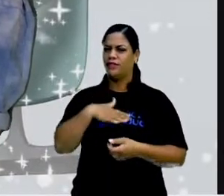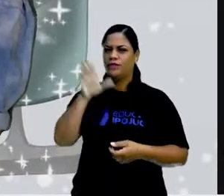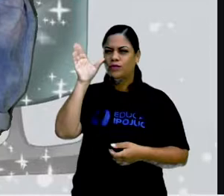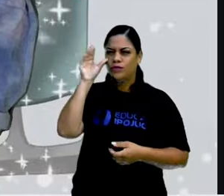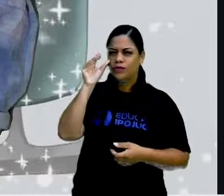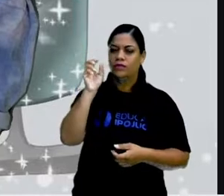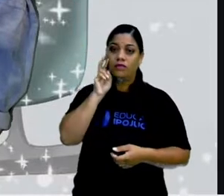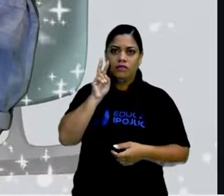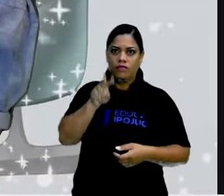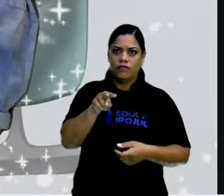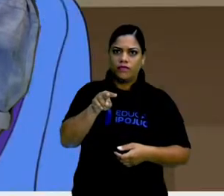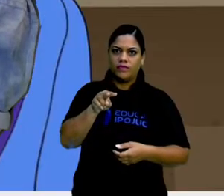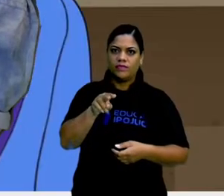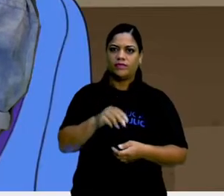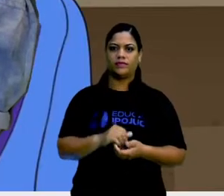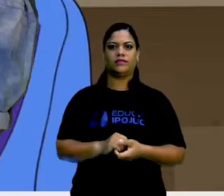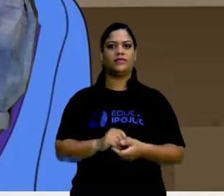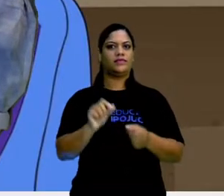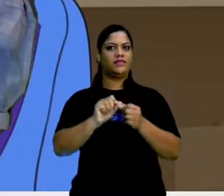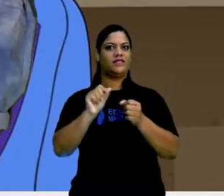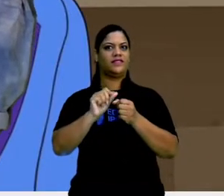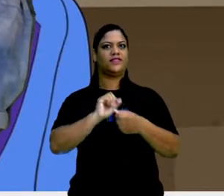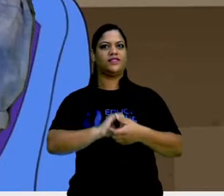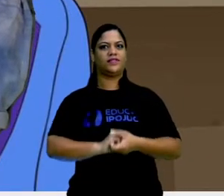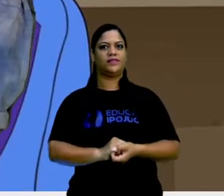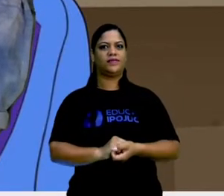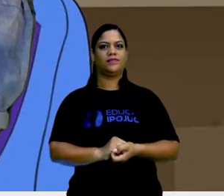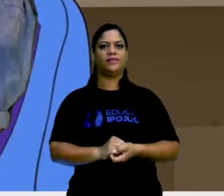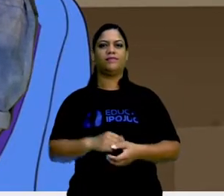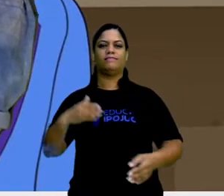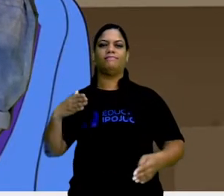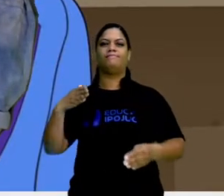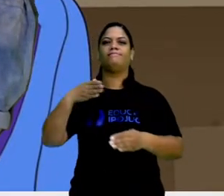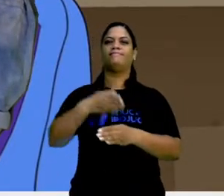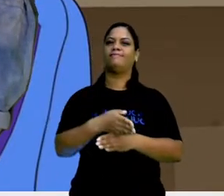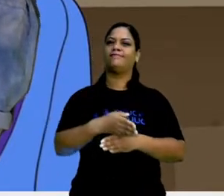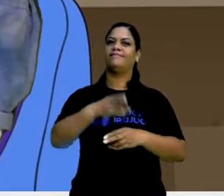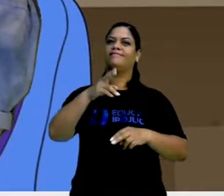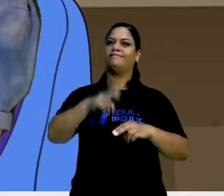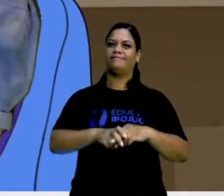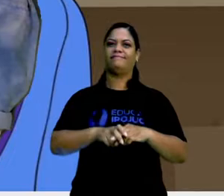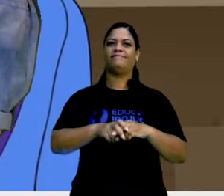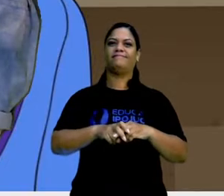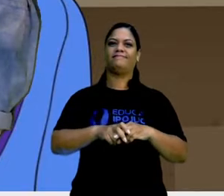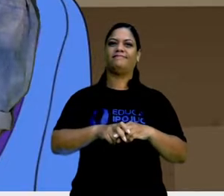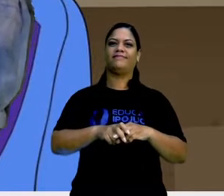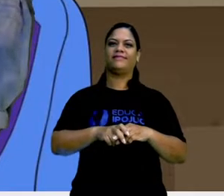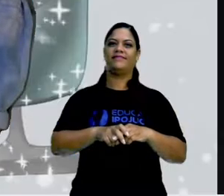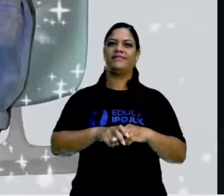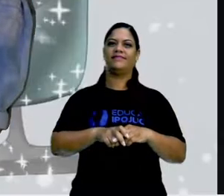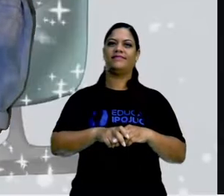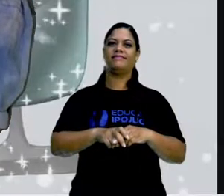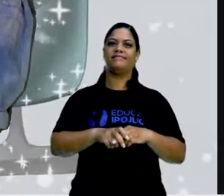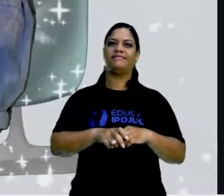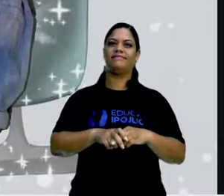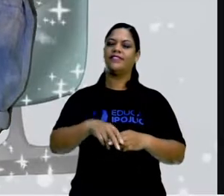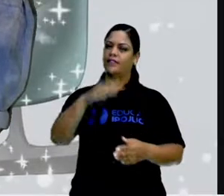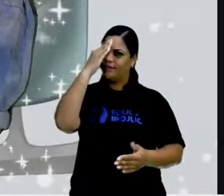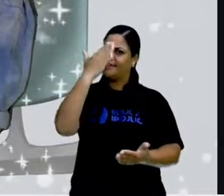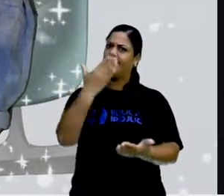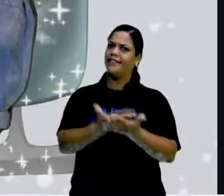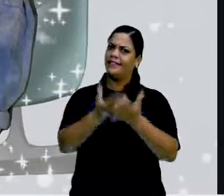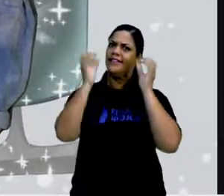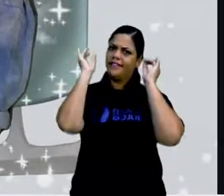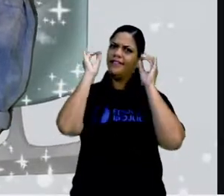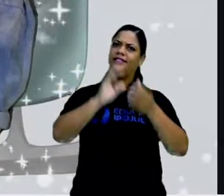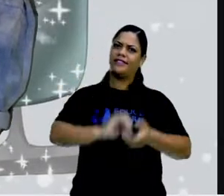Quando viu, sabe o que ele fez? Entrou no trenó. Tu acredita, leiturinha? Cadê a